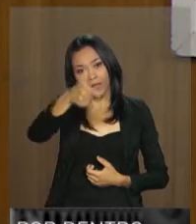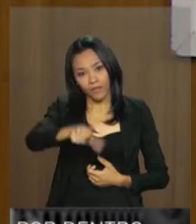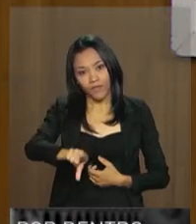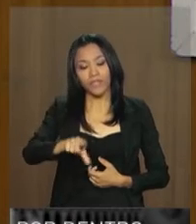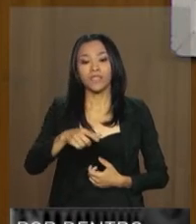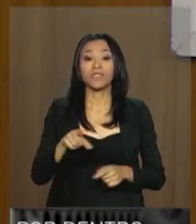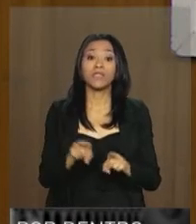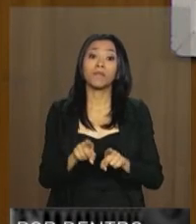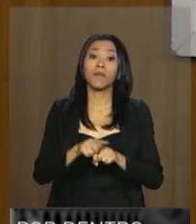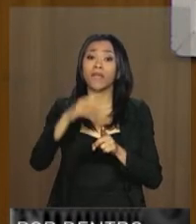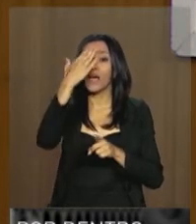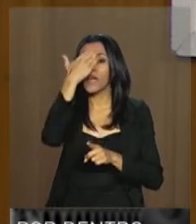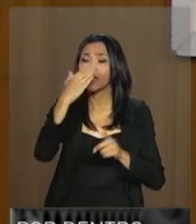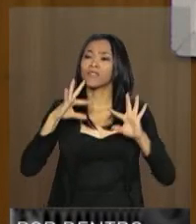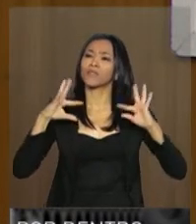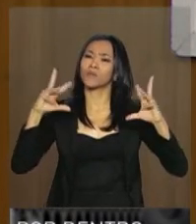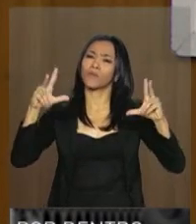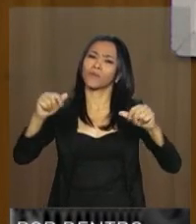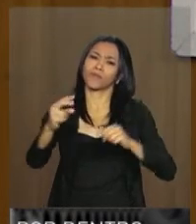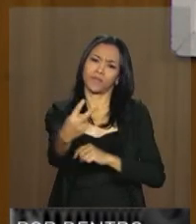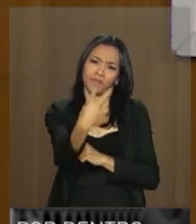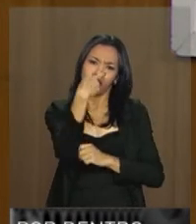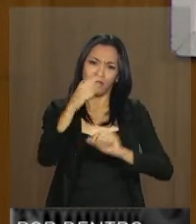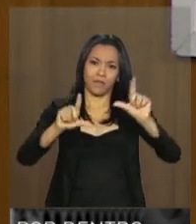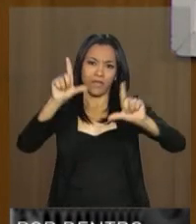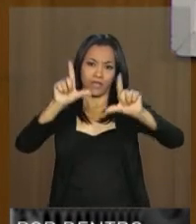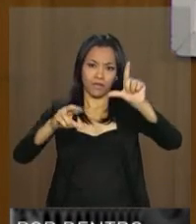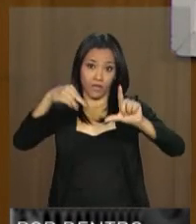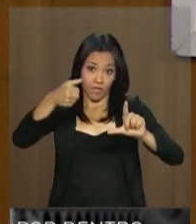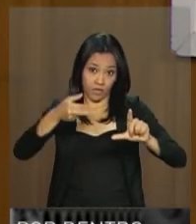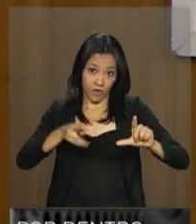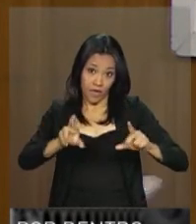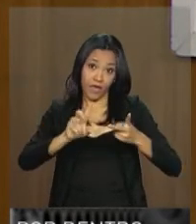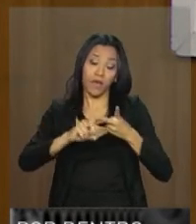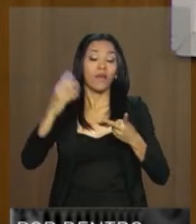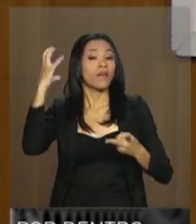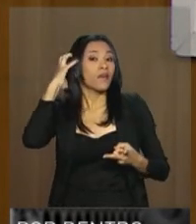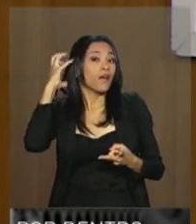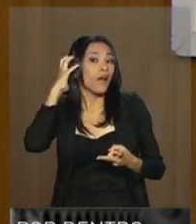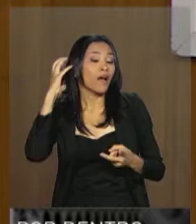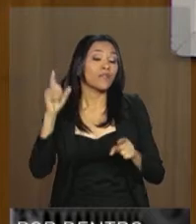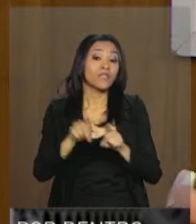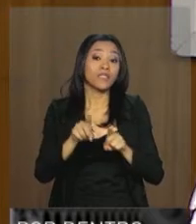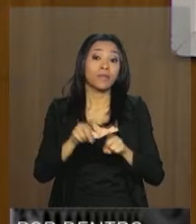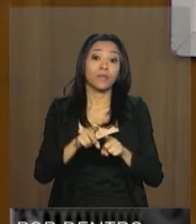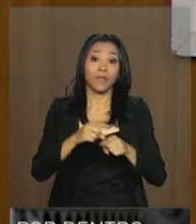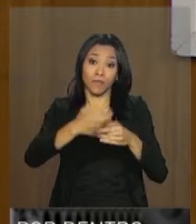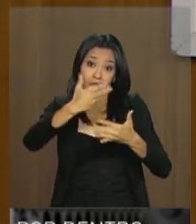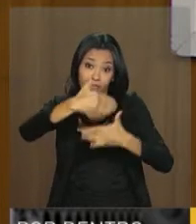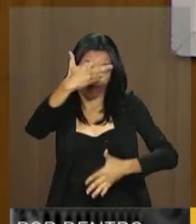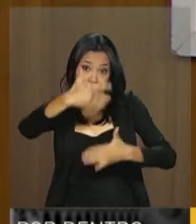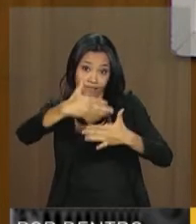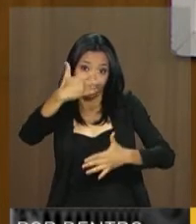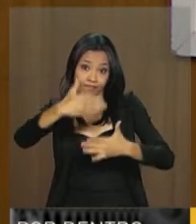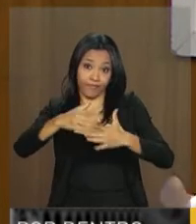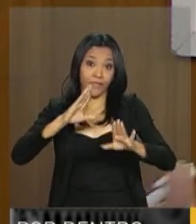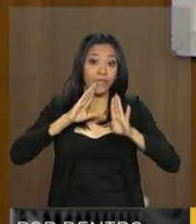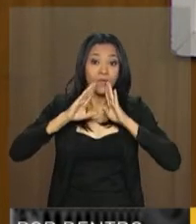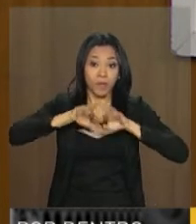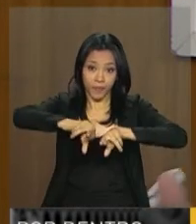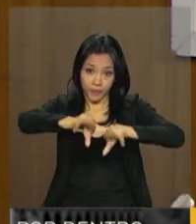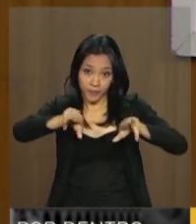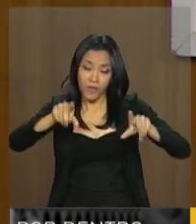agradeço também a todos que nos acompanharam pela tv nbr pela rede nacional de rádio e também pelas redes sociais você pode rever o programa